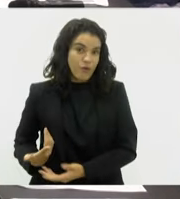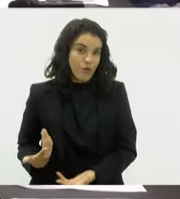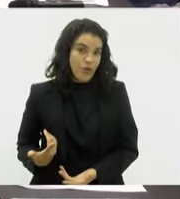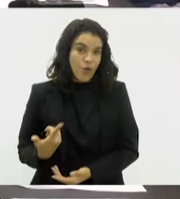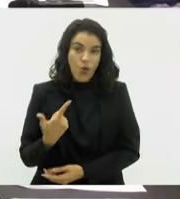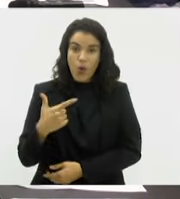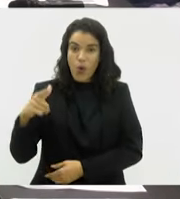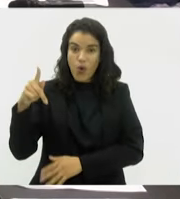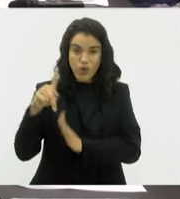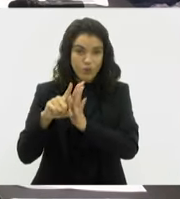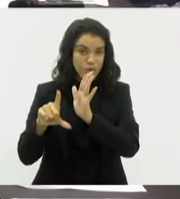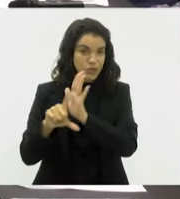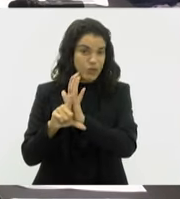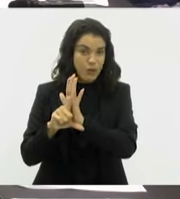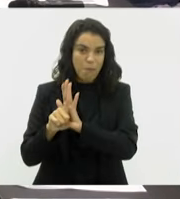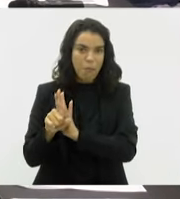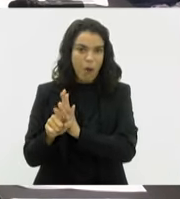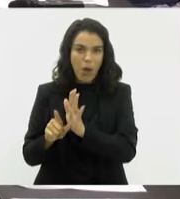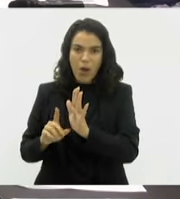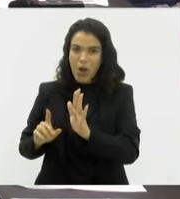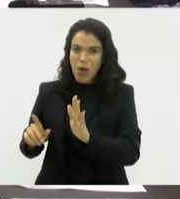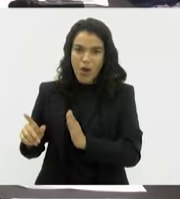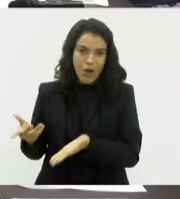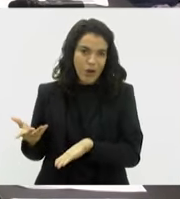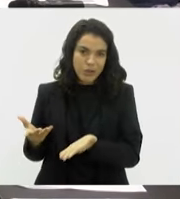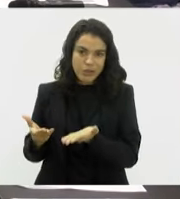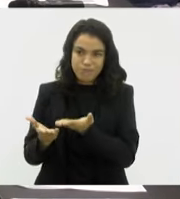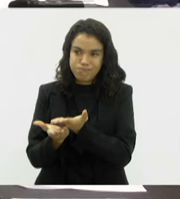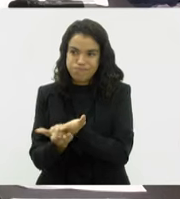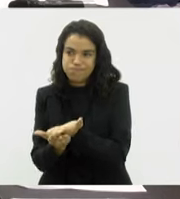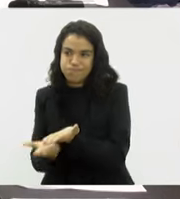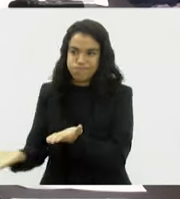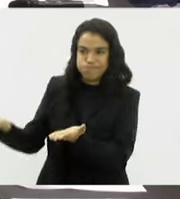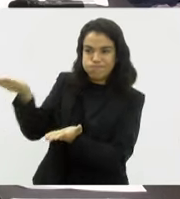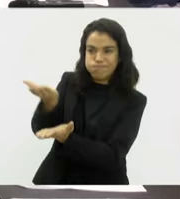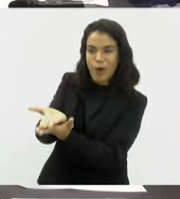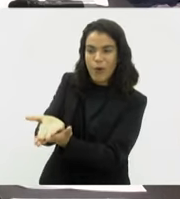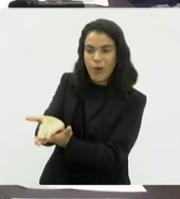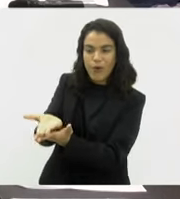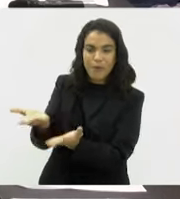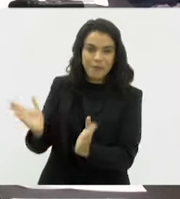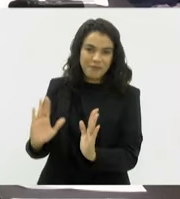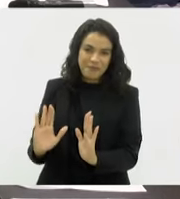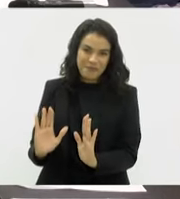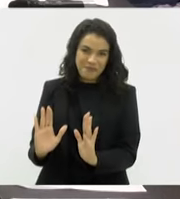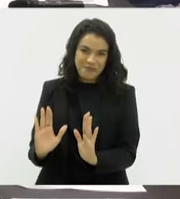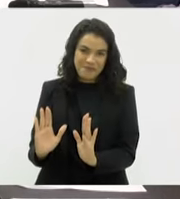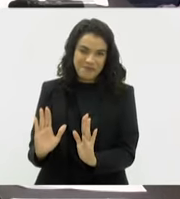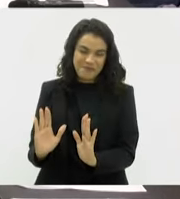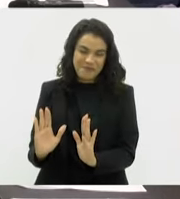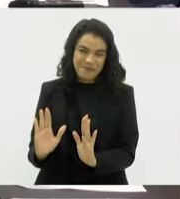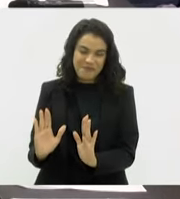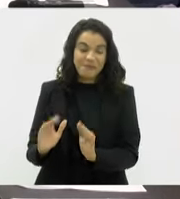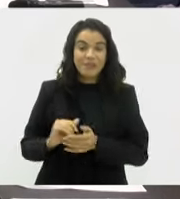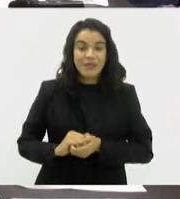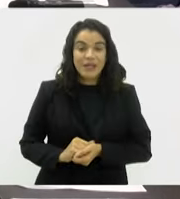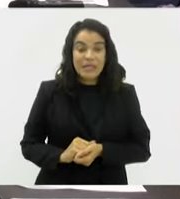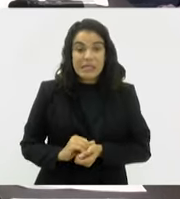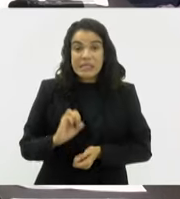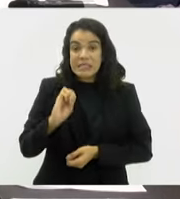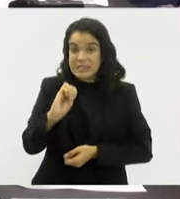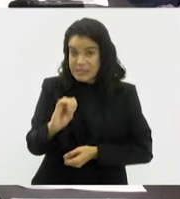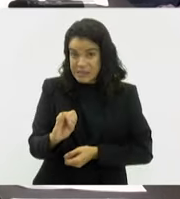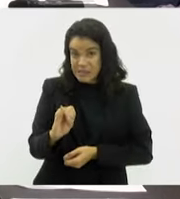projeto pode passar à frente desse. Pô, aí o regimento interno é muito mais claro. Se for